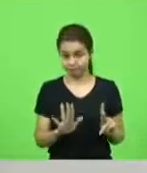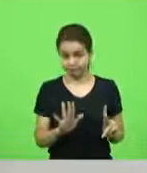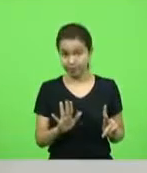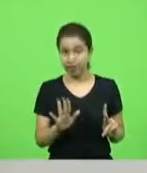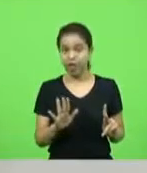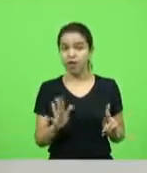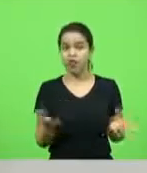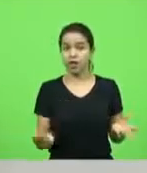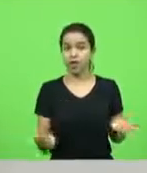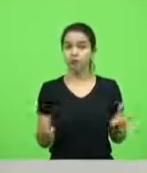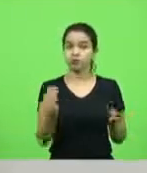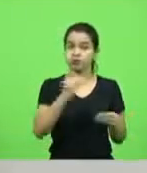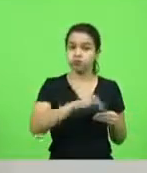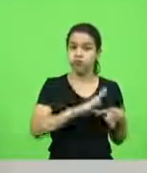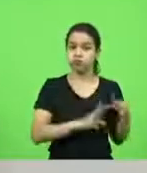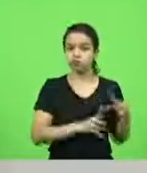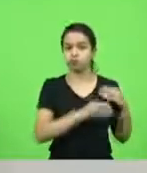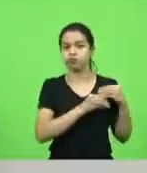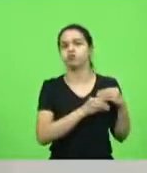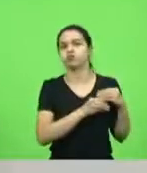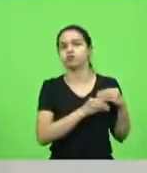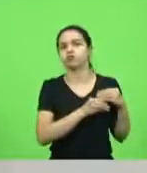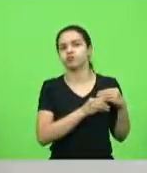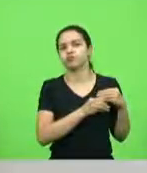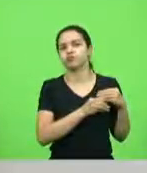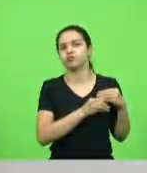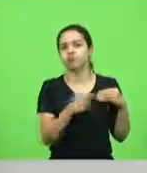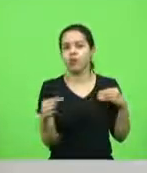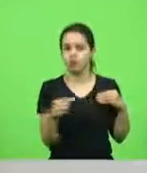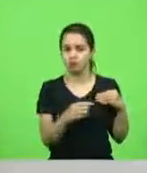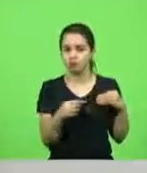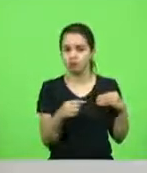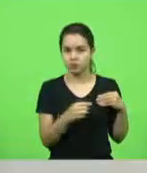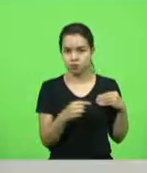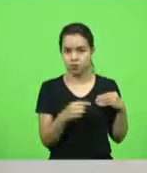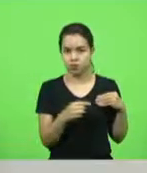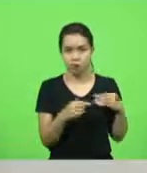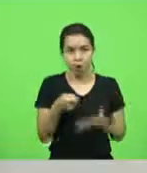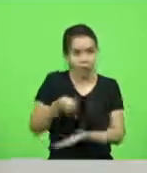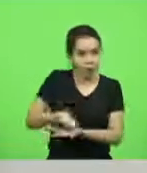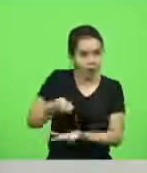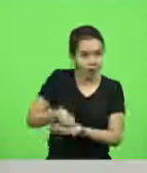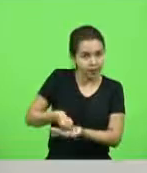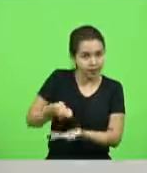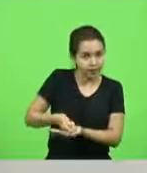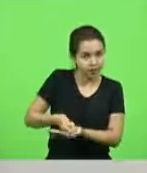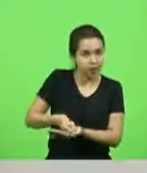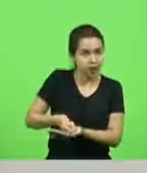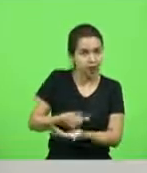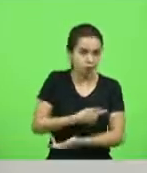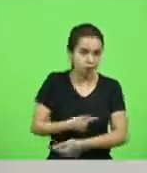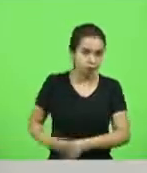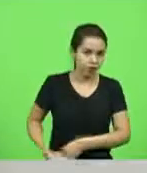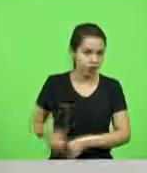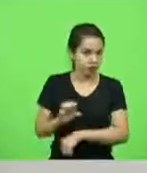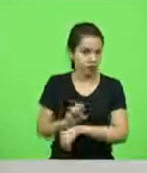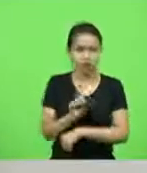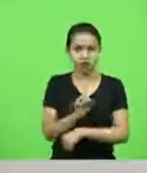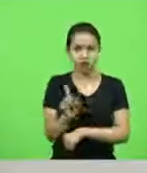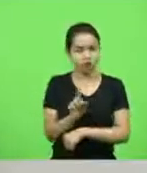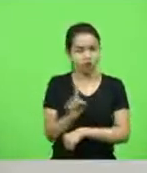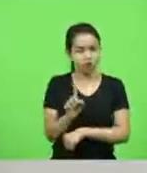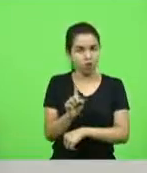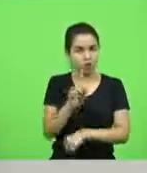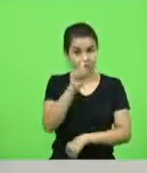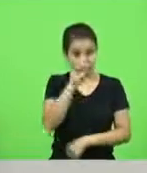incorporação desse subsídio Aliás a incorporação da empresa não era de obrigação do Estado a determinação seria que